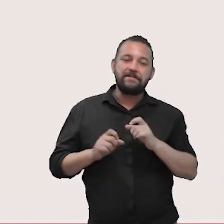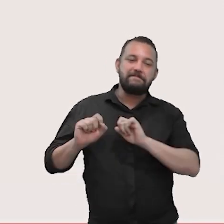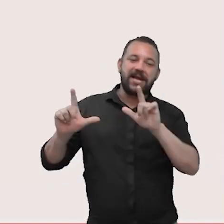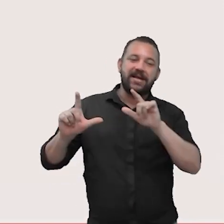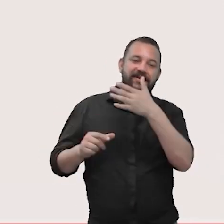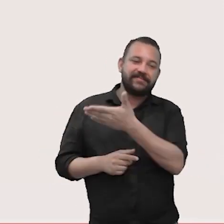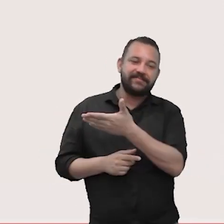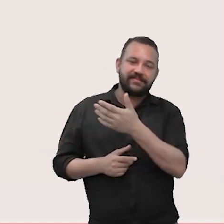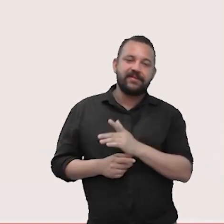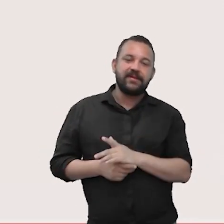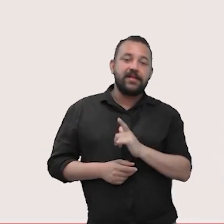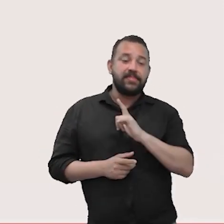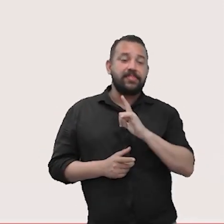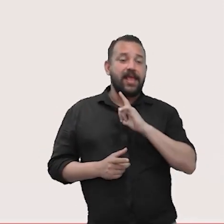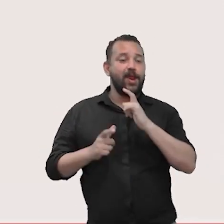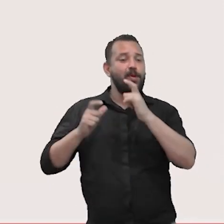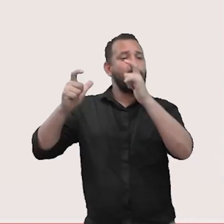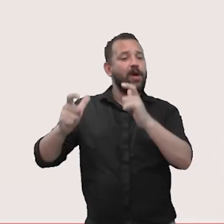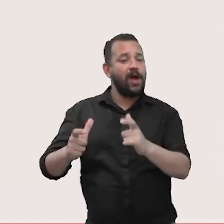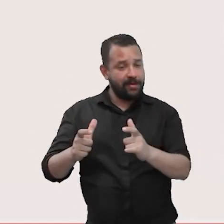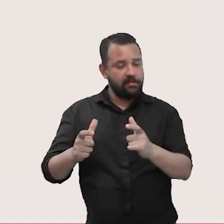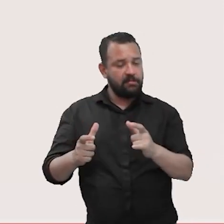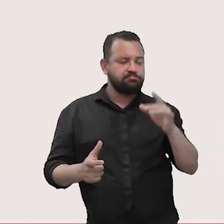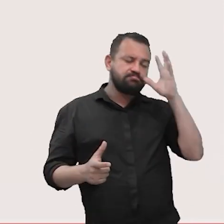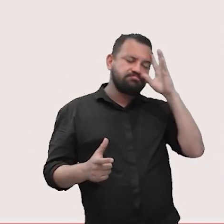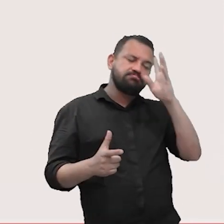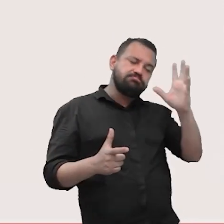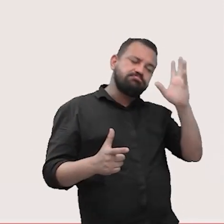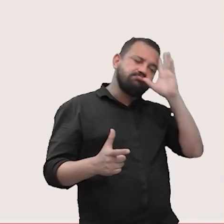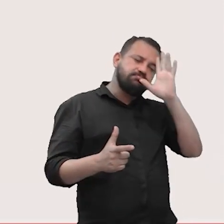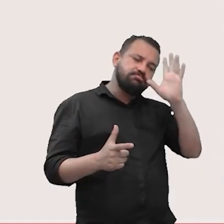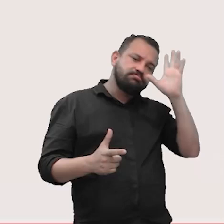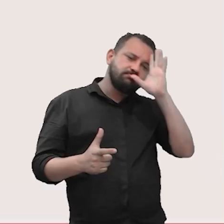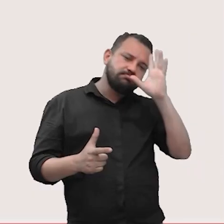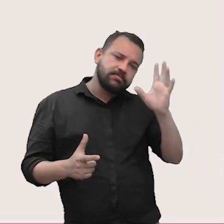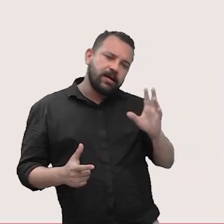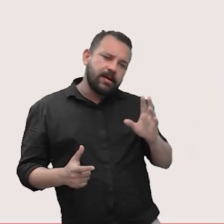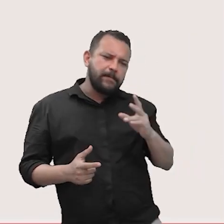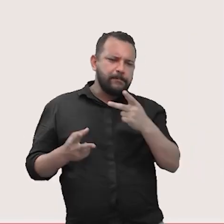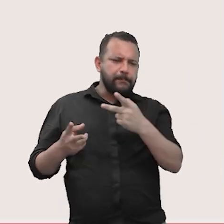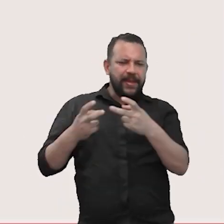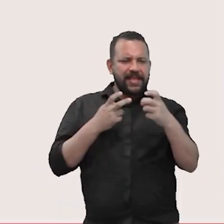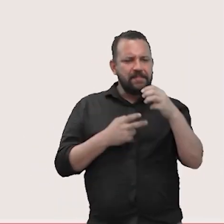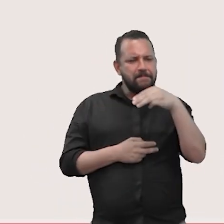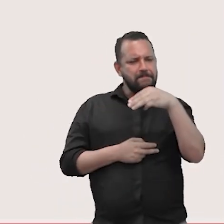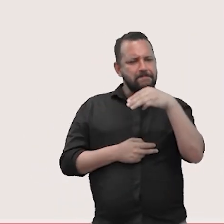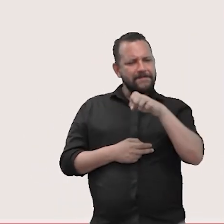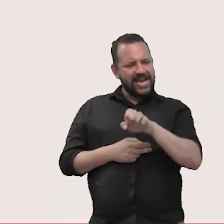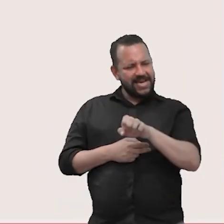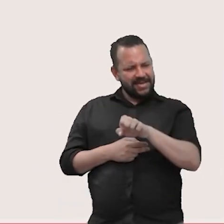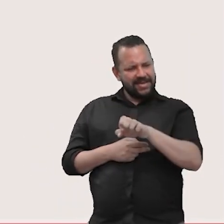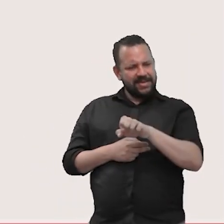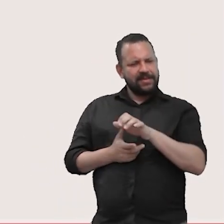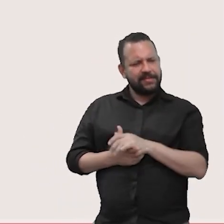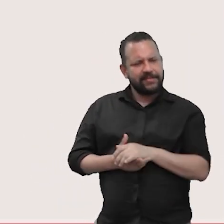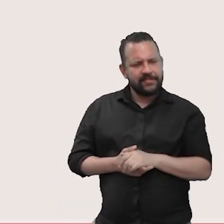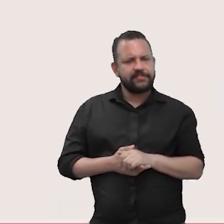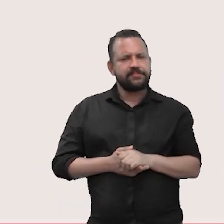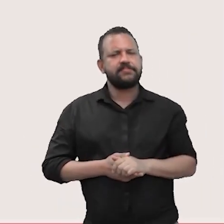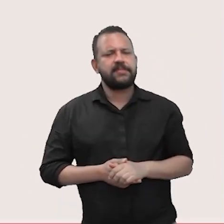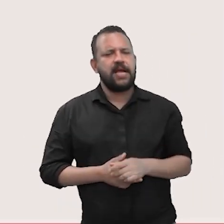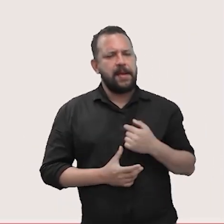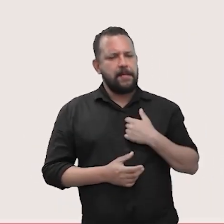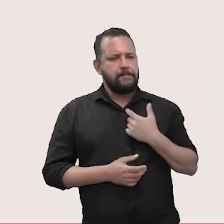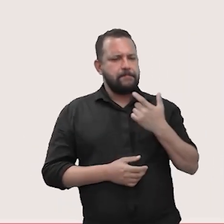Tem lugares que me lembram. Me. Olha aqui o pronome, ó. O pronome oblíquo, de primeira